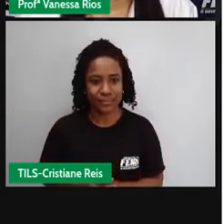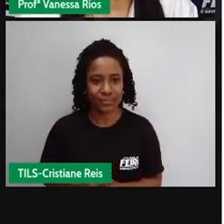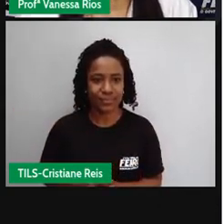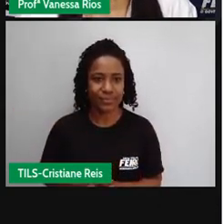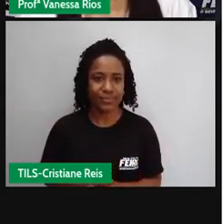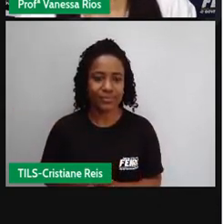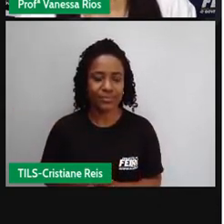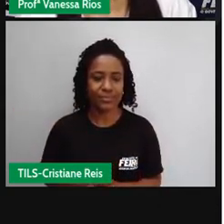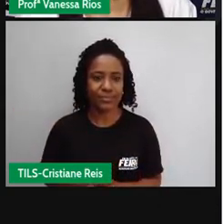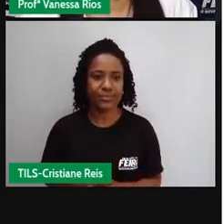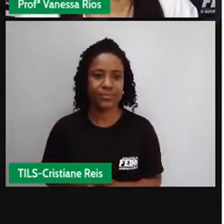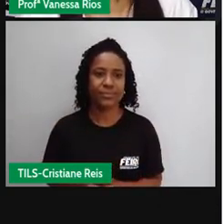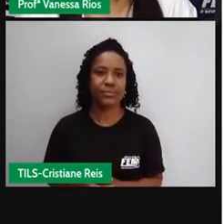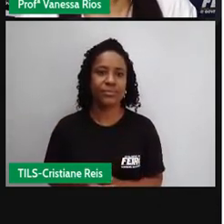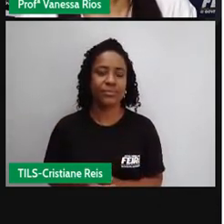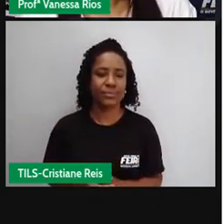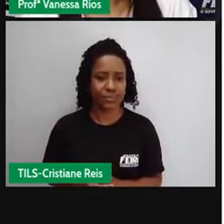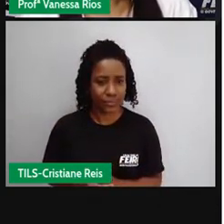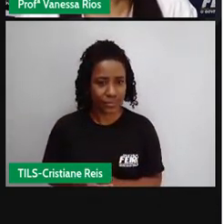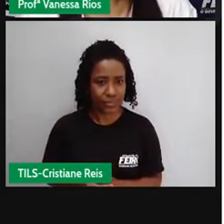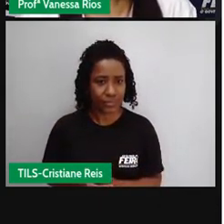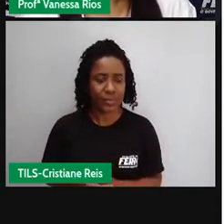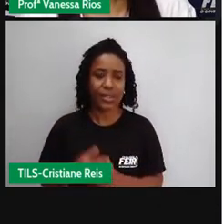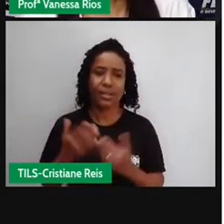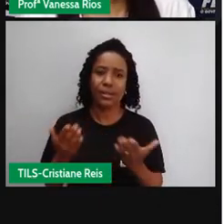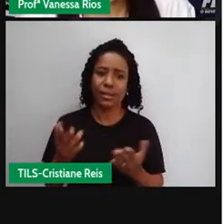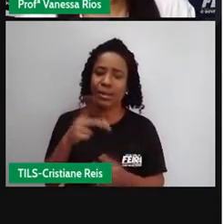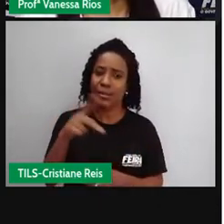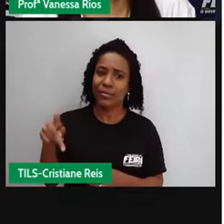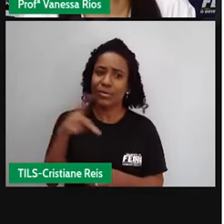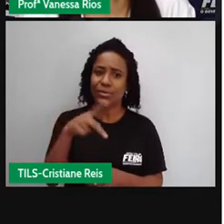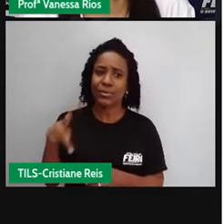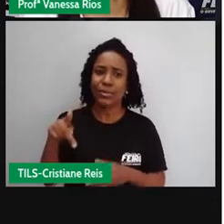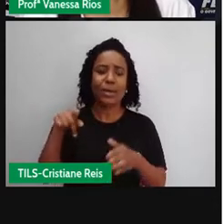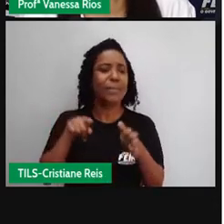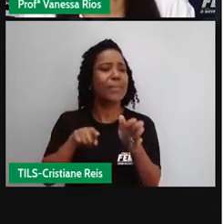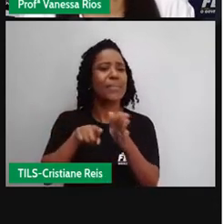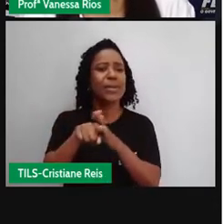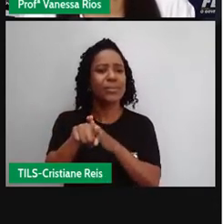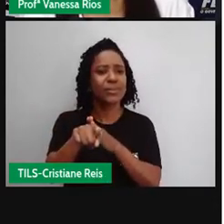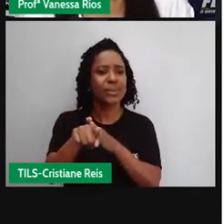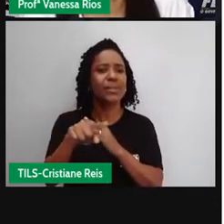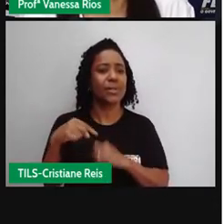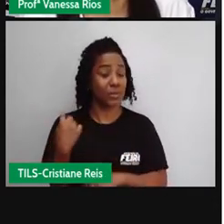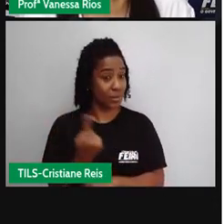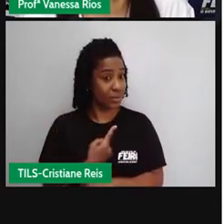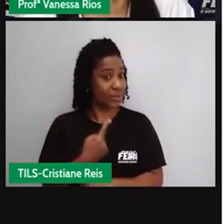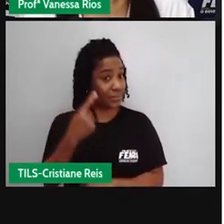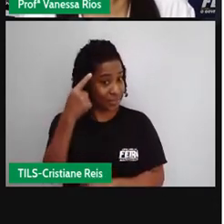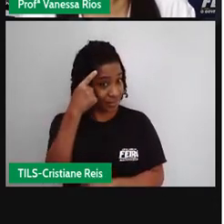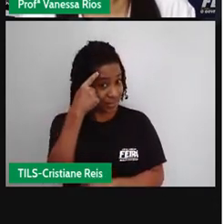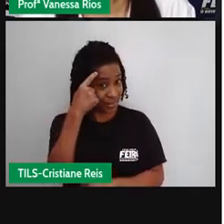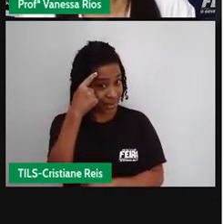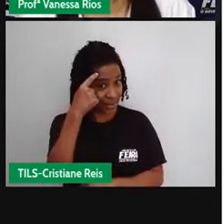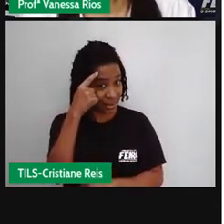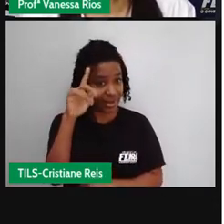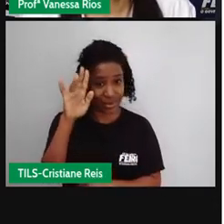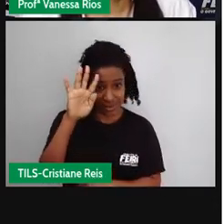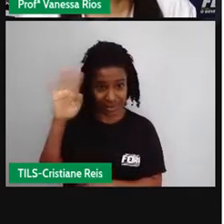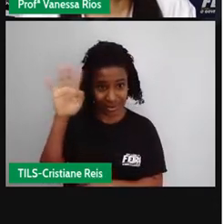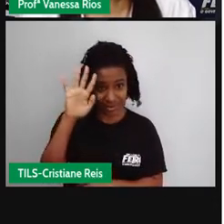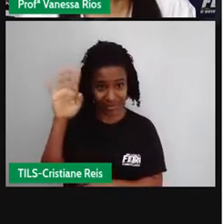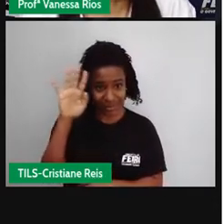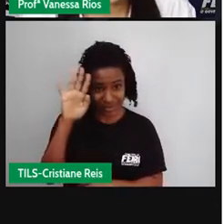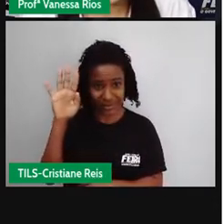E a Pró trouxe, então, algumas perguntas para a gente pensar e refletir sobre a ação do voto. Por que que a